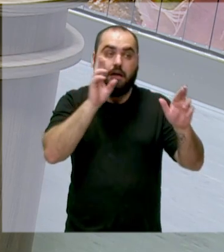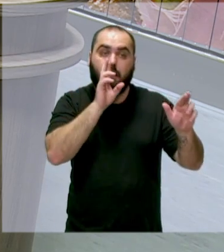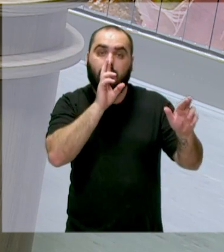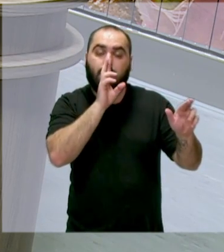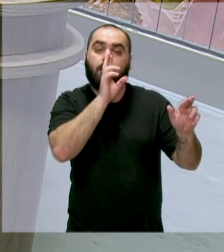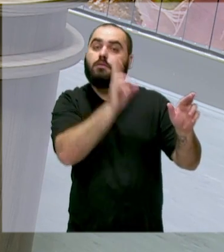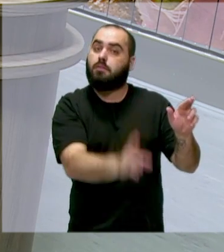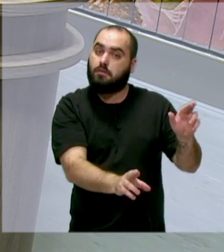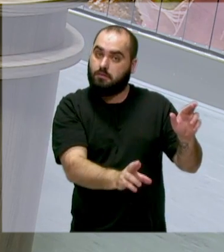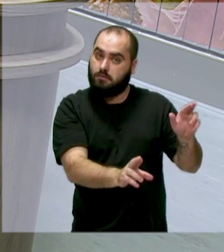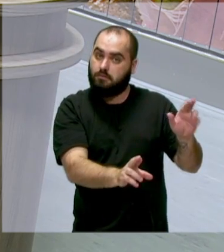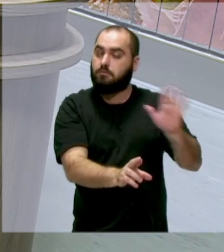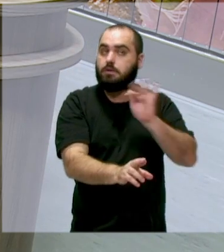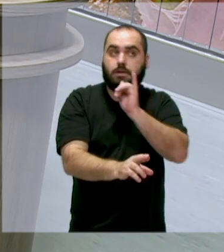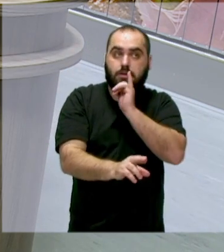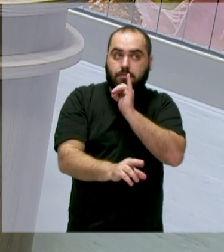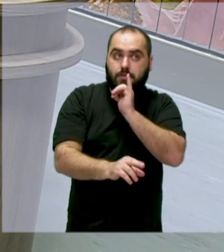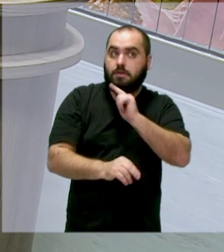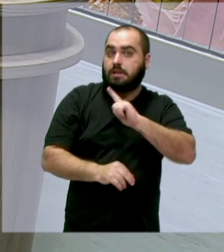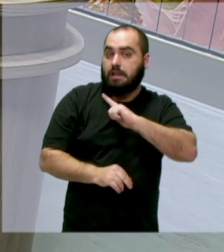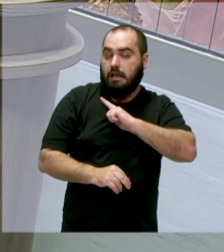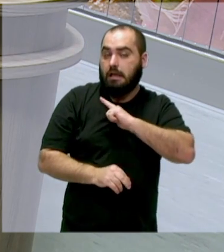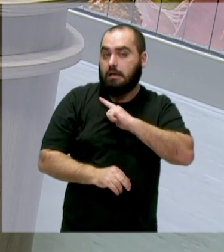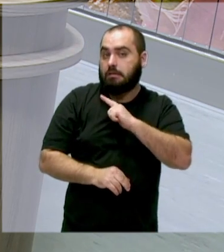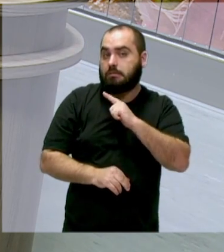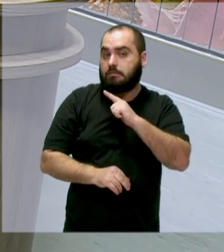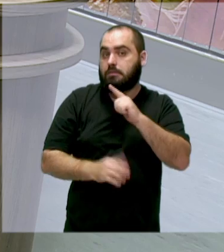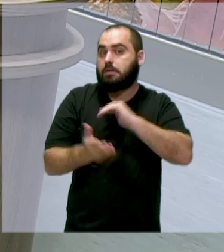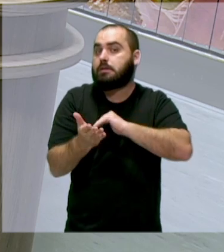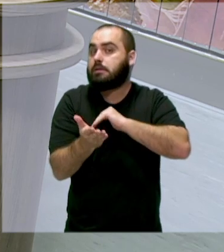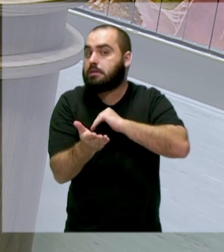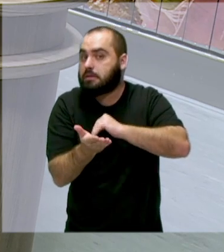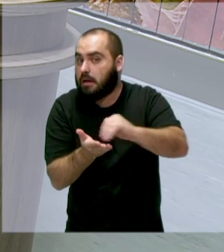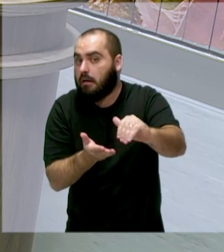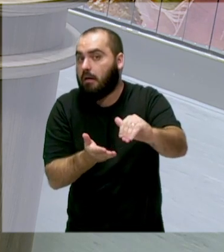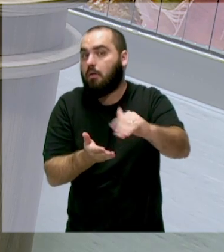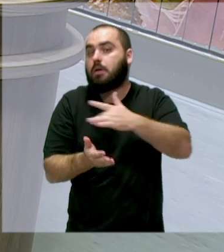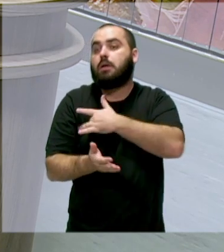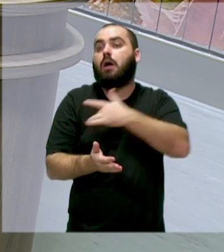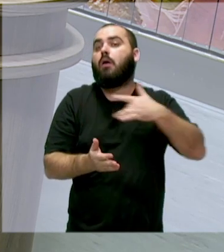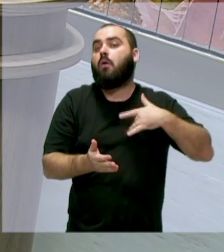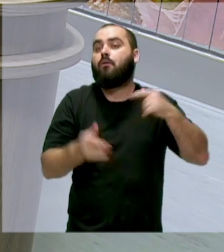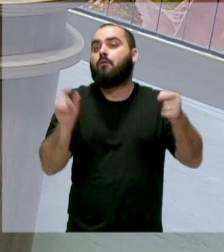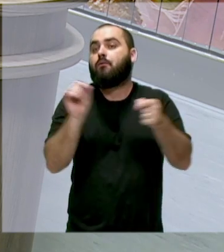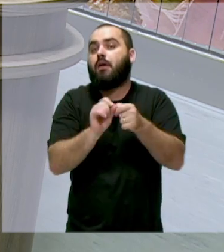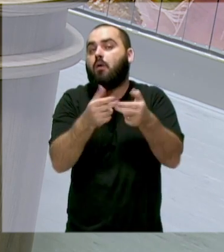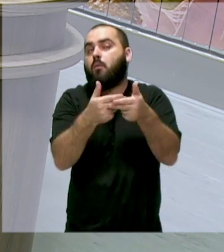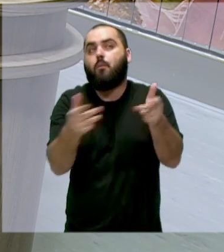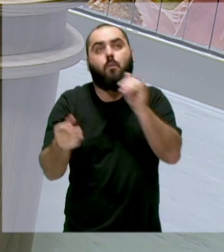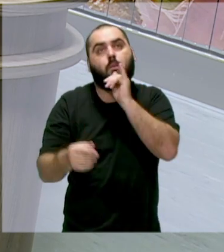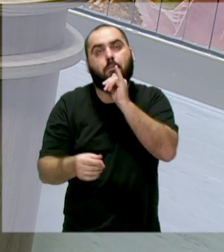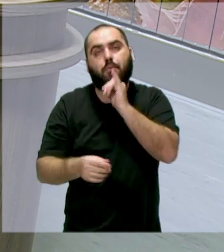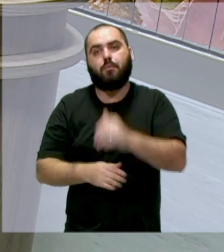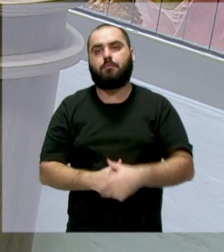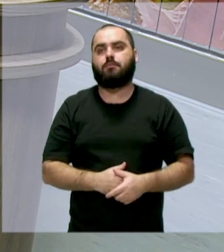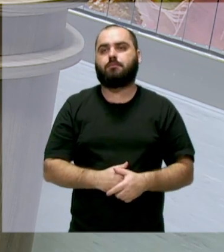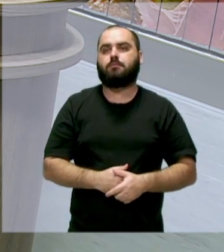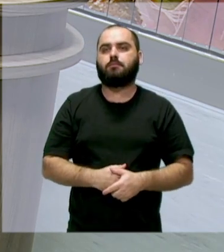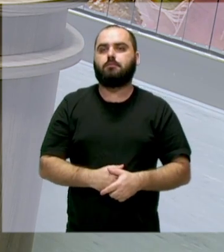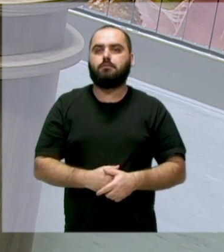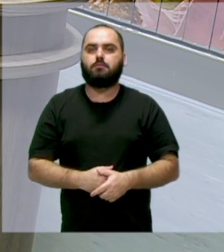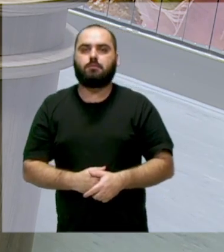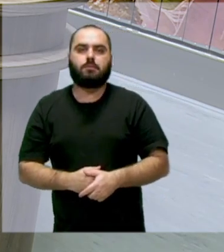material, há alguma coisa que a Secretaria de Saúde faz? Por exemplo, é dado